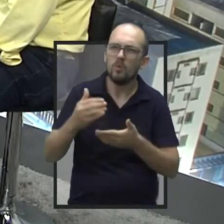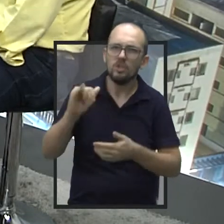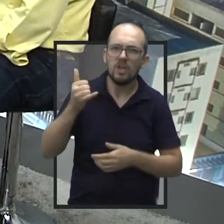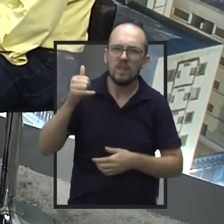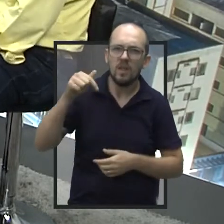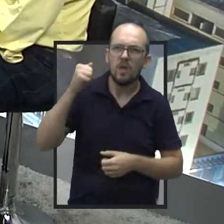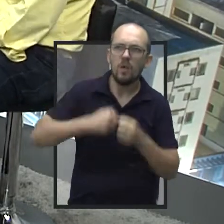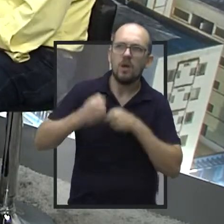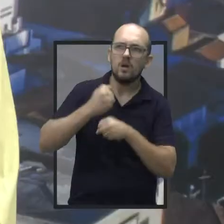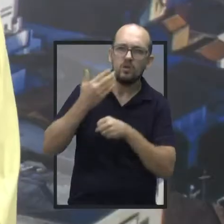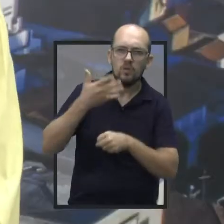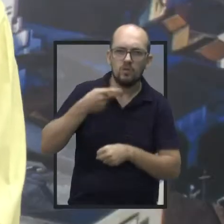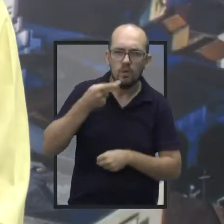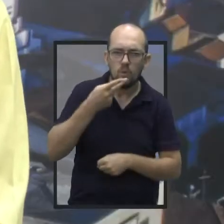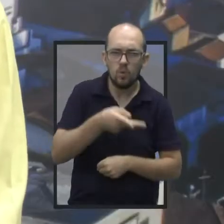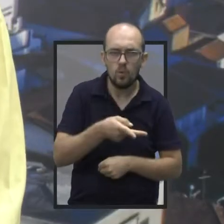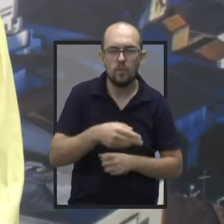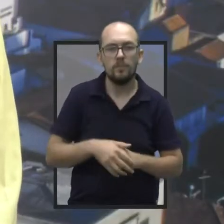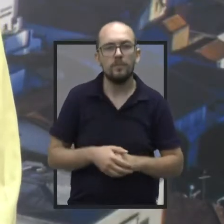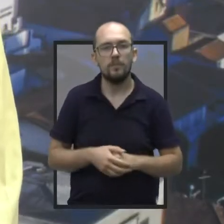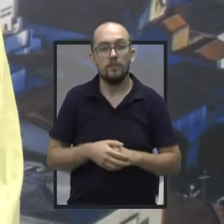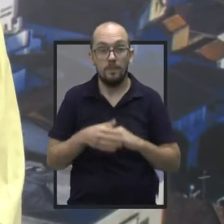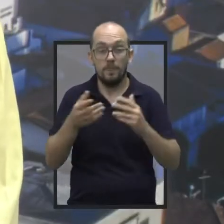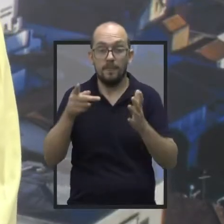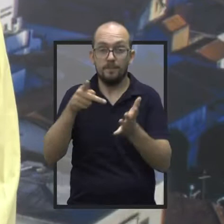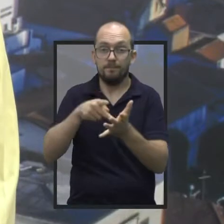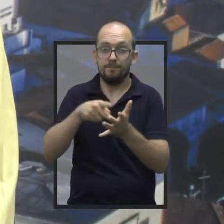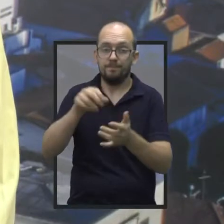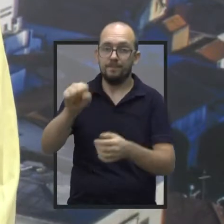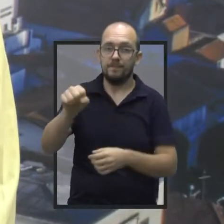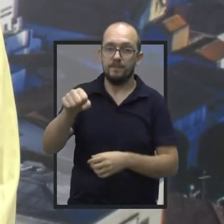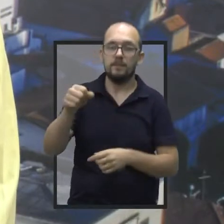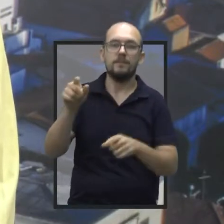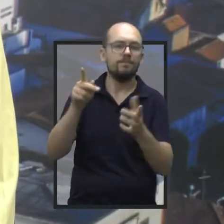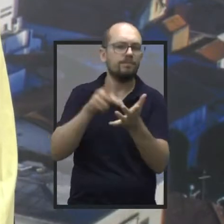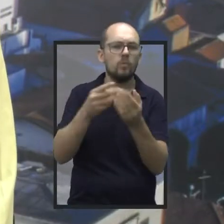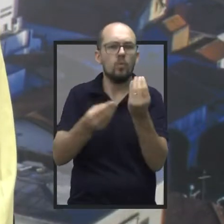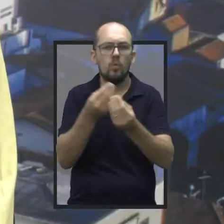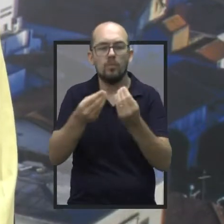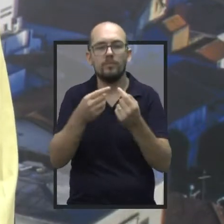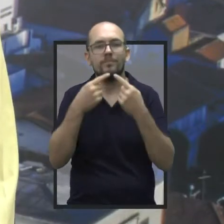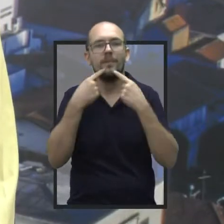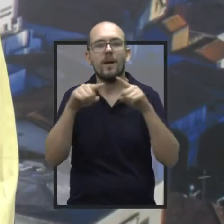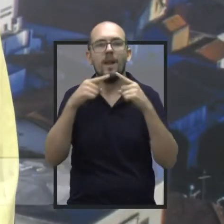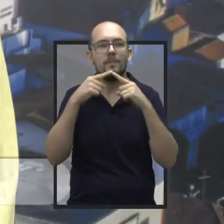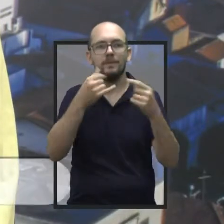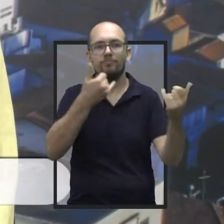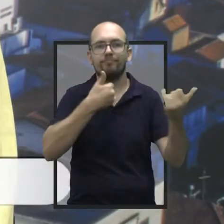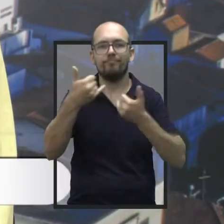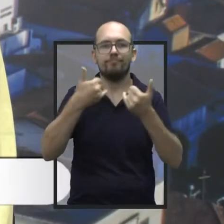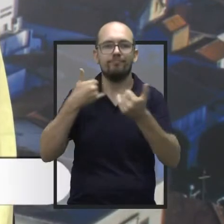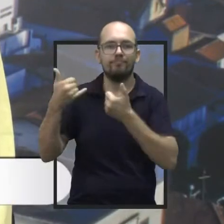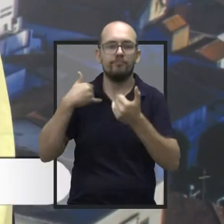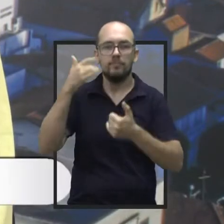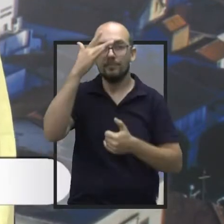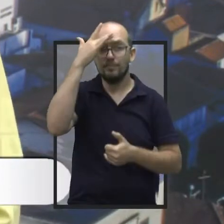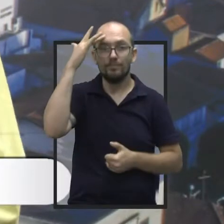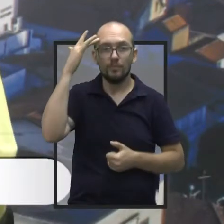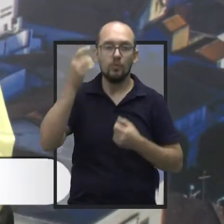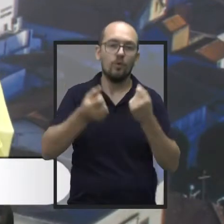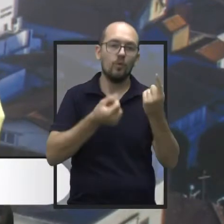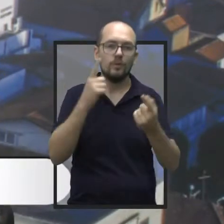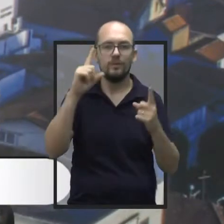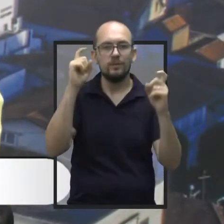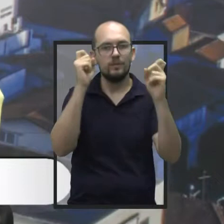Na verdade foi o seguinte, foi uma reclamação que eu recebi de muita gente que tinha dificuldade de